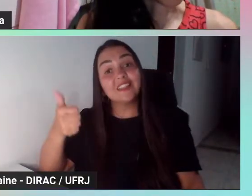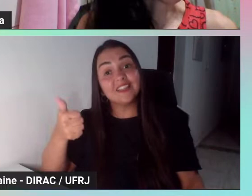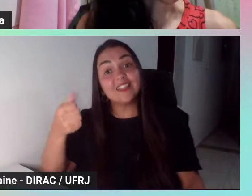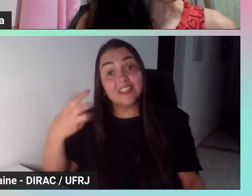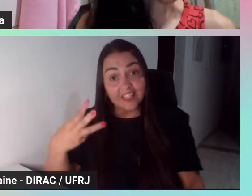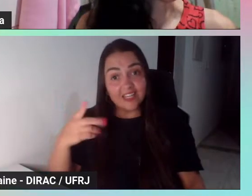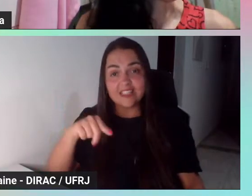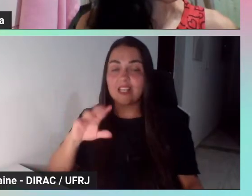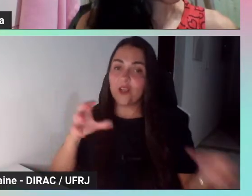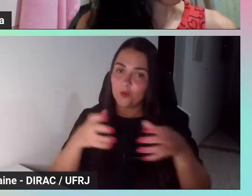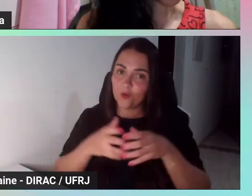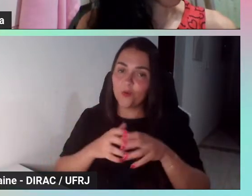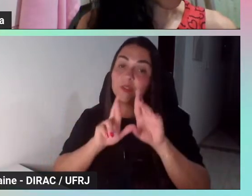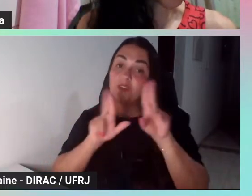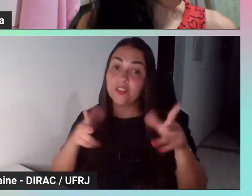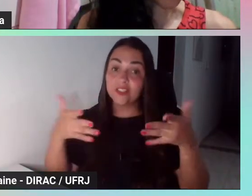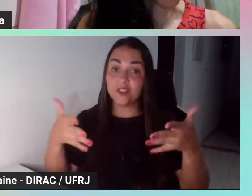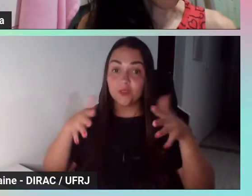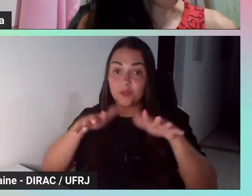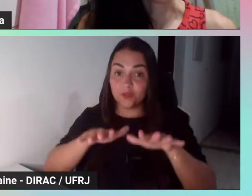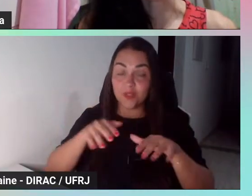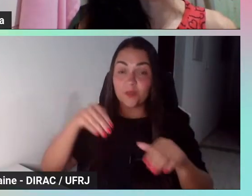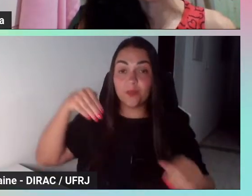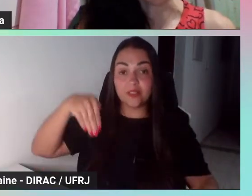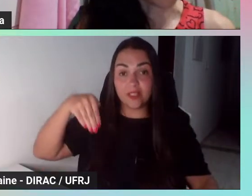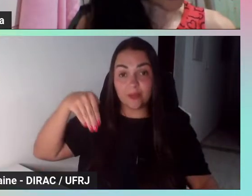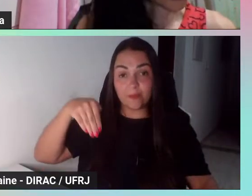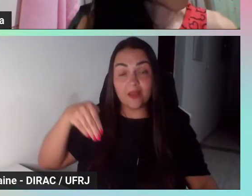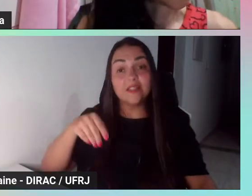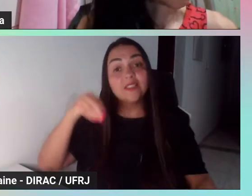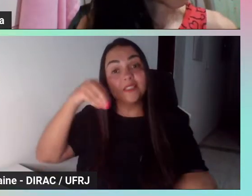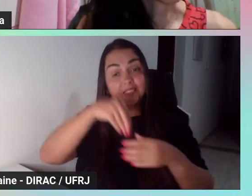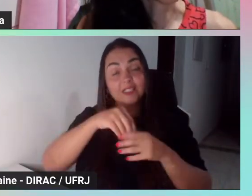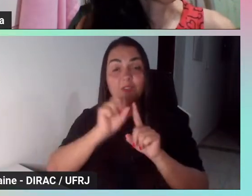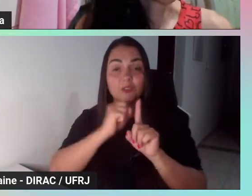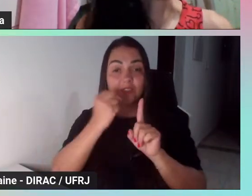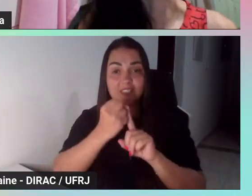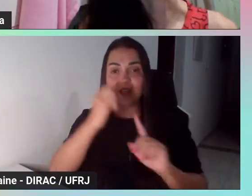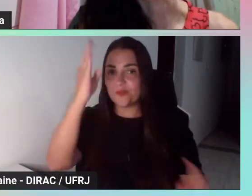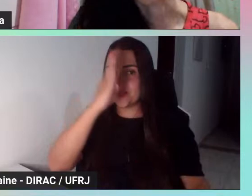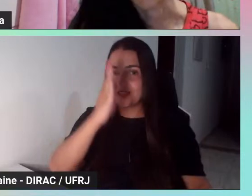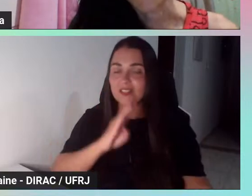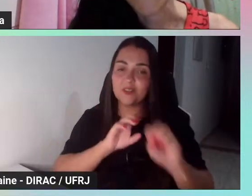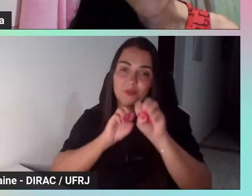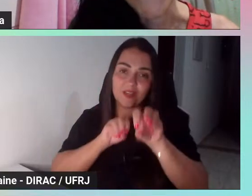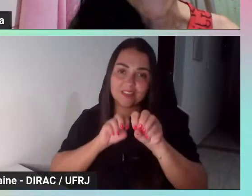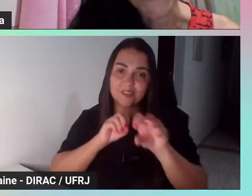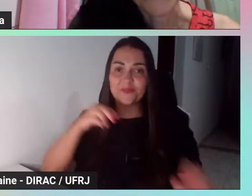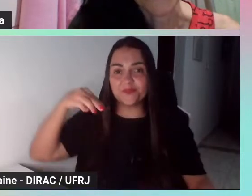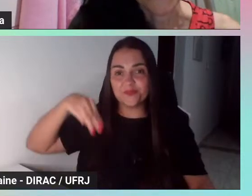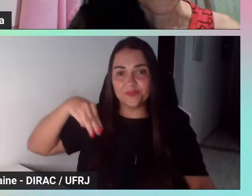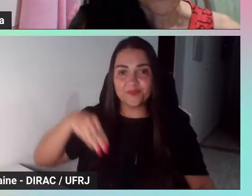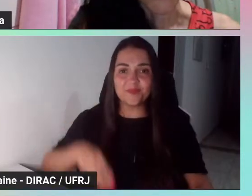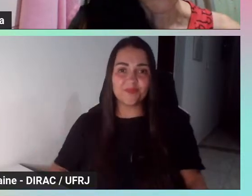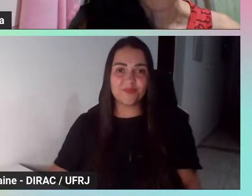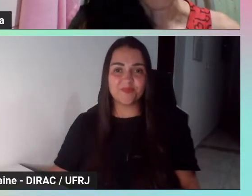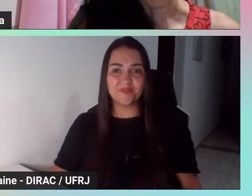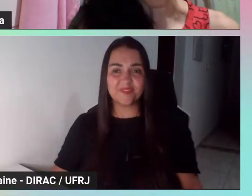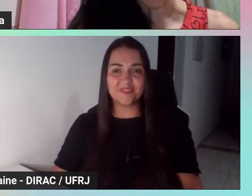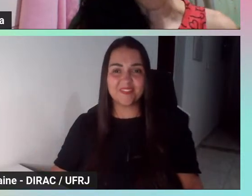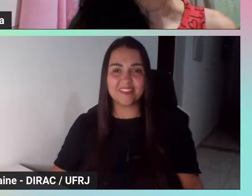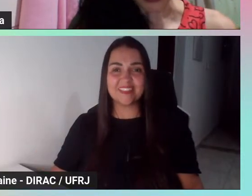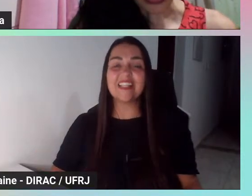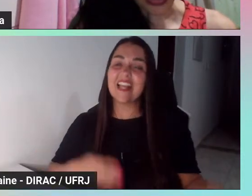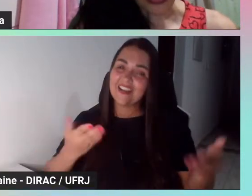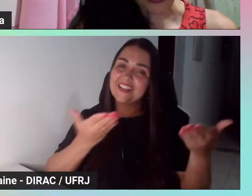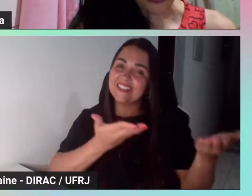de Diferença, Inclusão e Educação Matemática da ISBEM, que é a Sociedade Brasileira de Educação Matemática. É isso, dou a